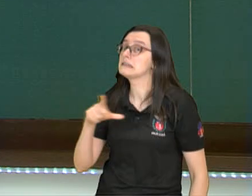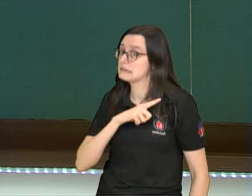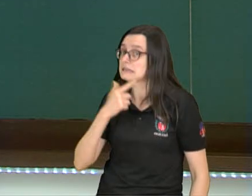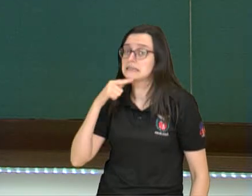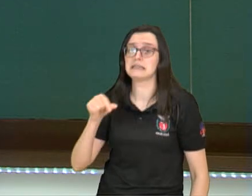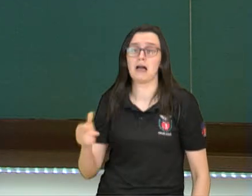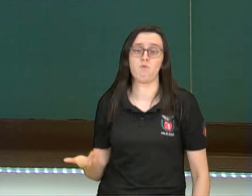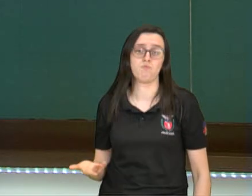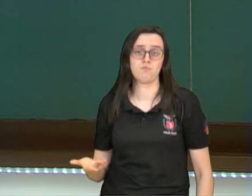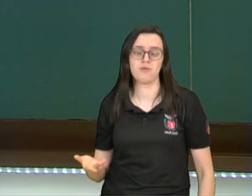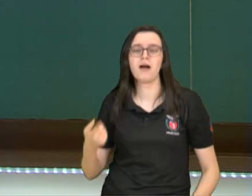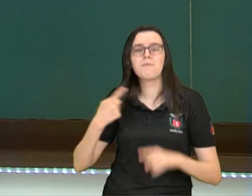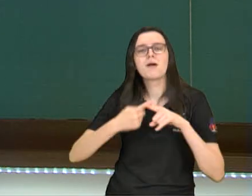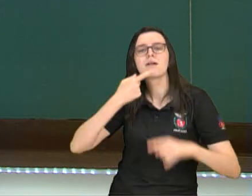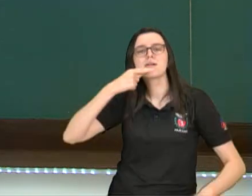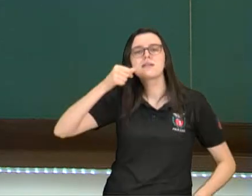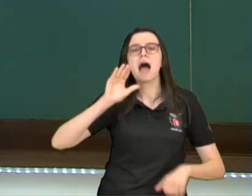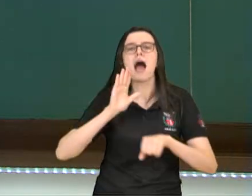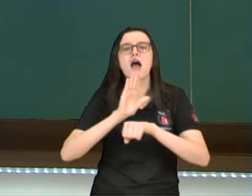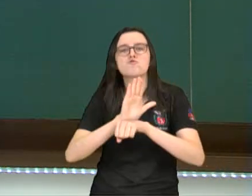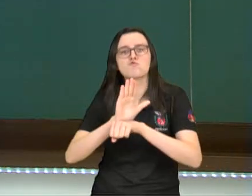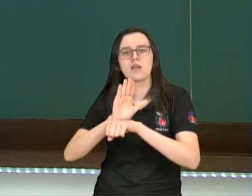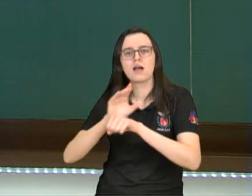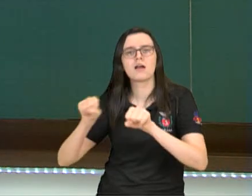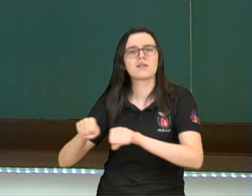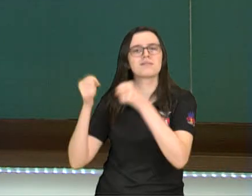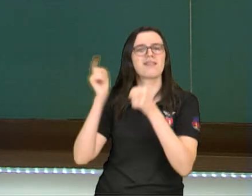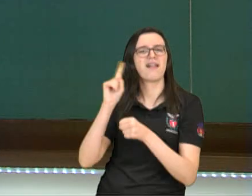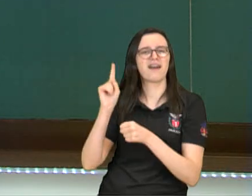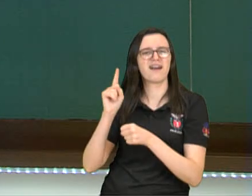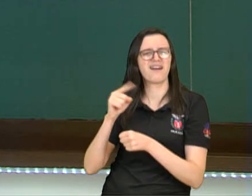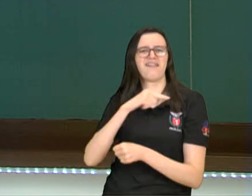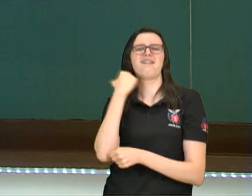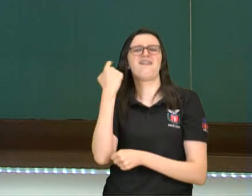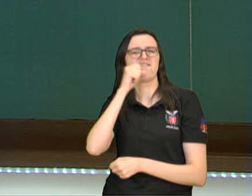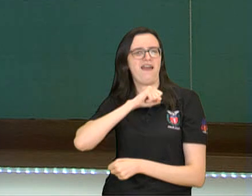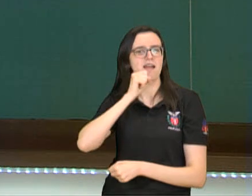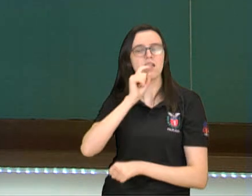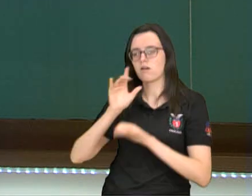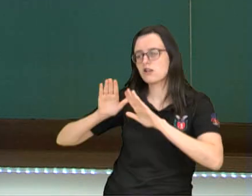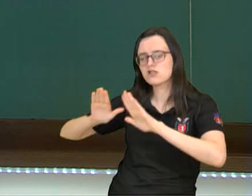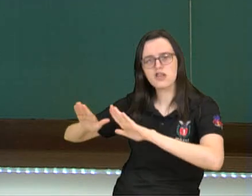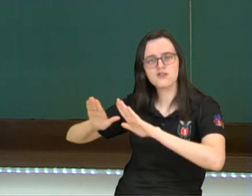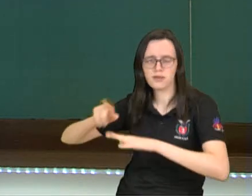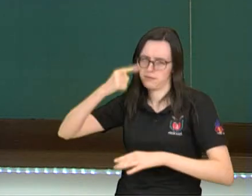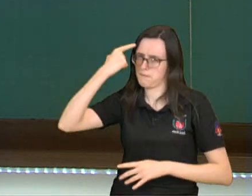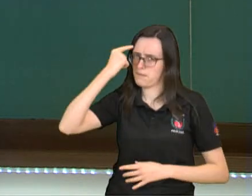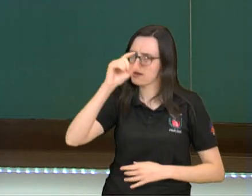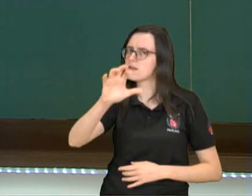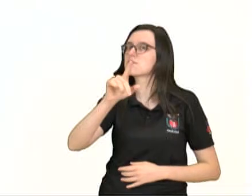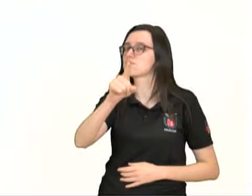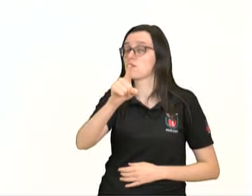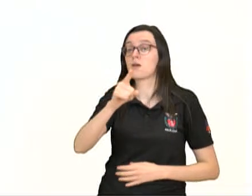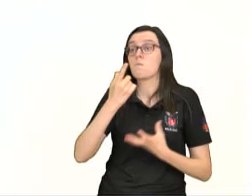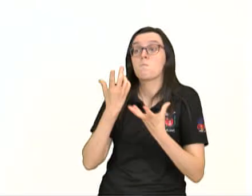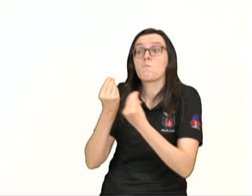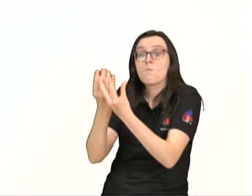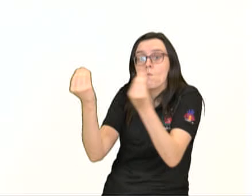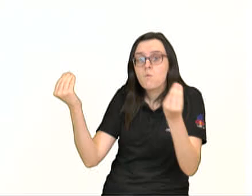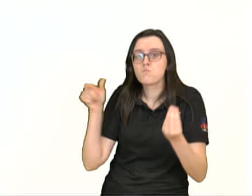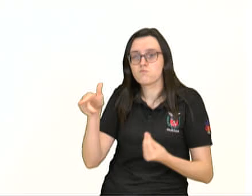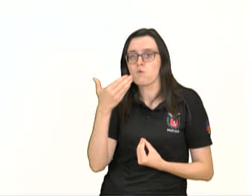sal. Porque o sal ajuda a conservar o alimento, a não estragar. pensa nisso, ó. Muitos deles